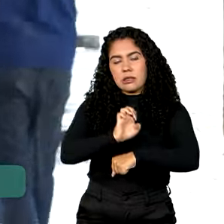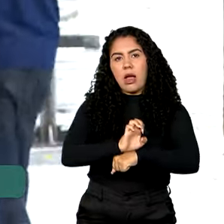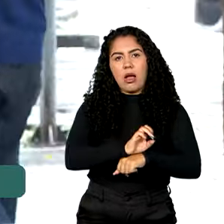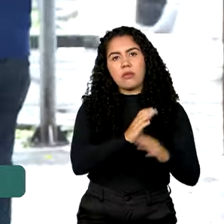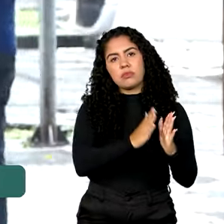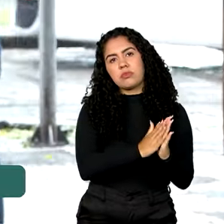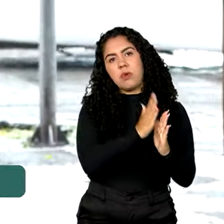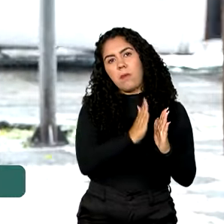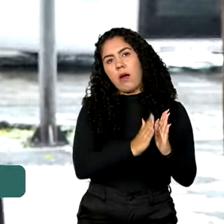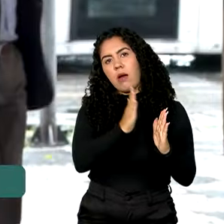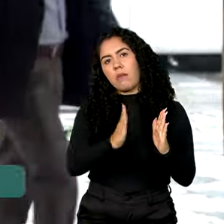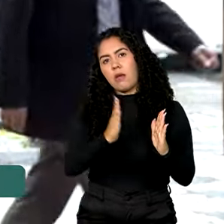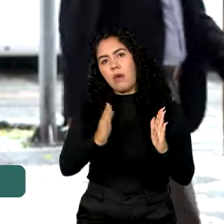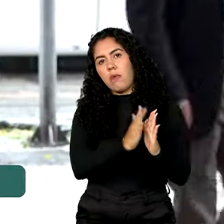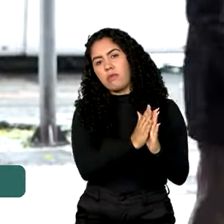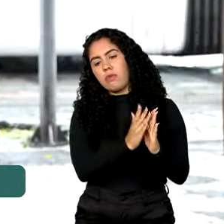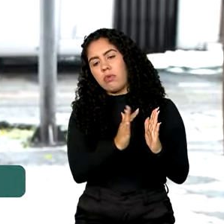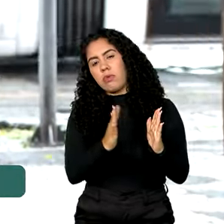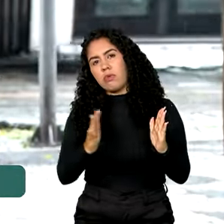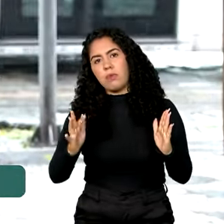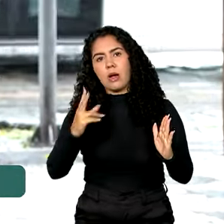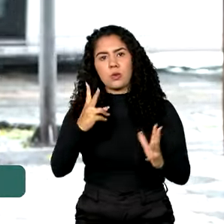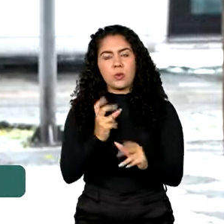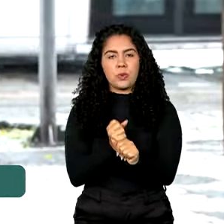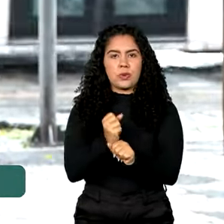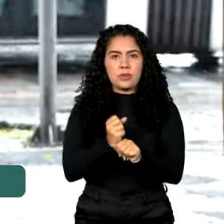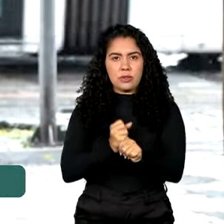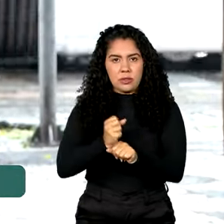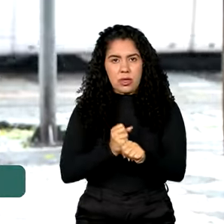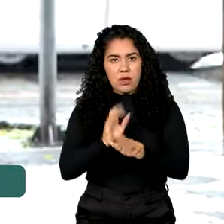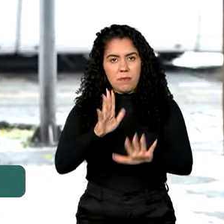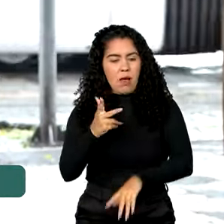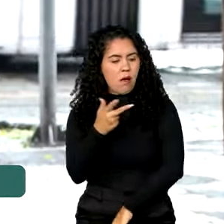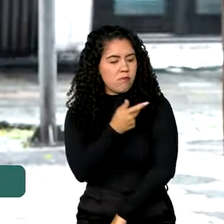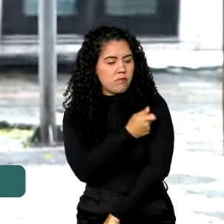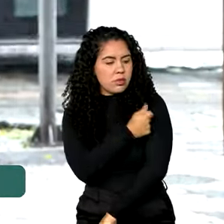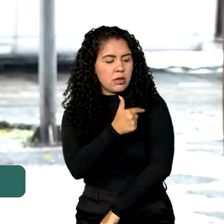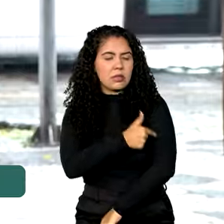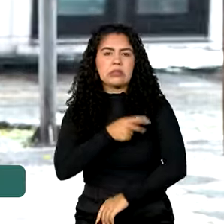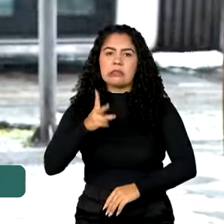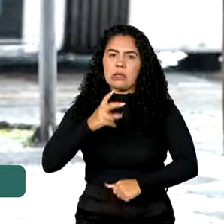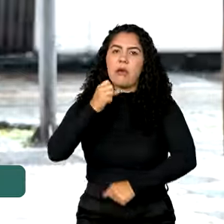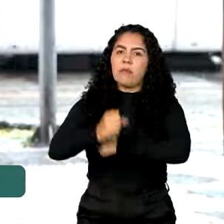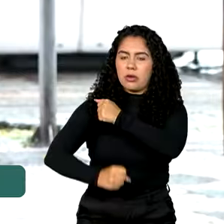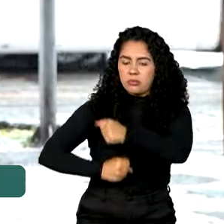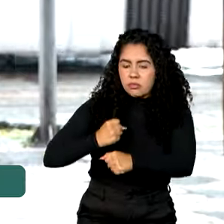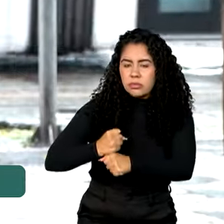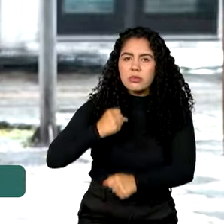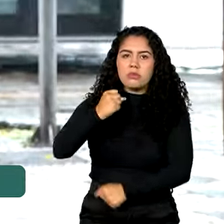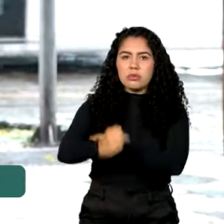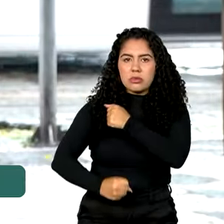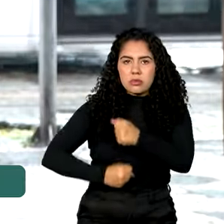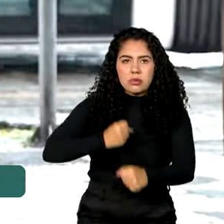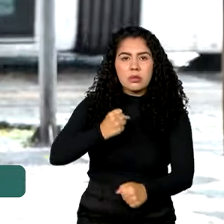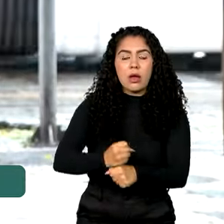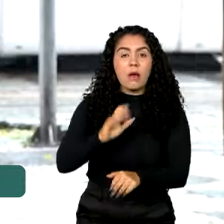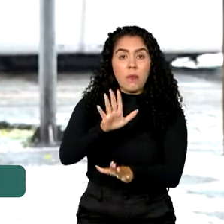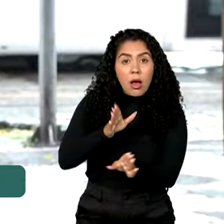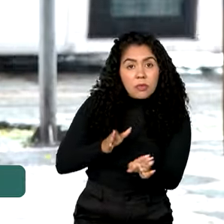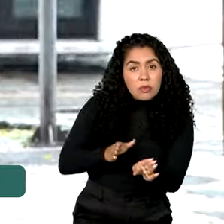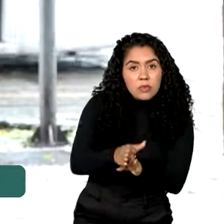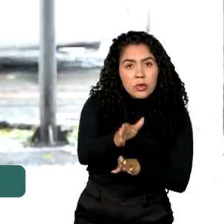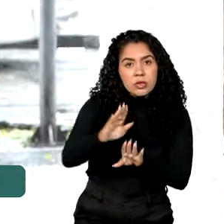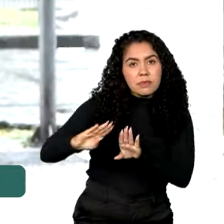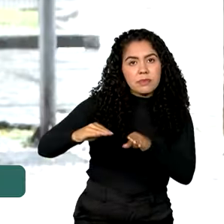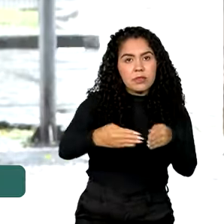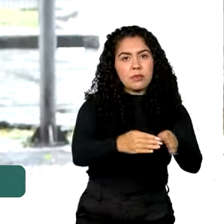dos próximos 2 anos. Atualmente, a imunização rotineira, aquela feita todos os anos, é recomendada apenas para os